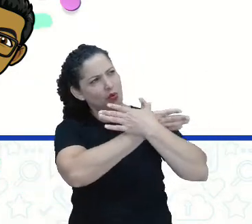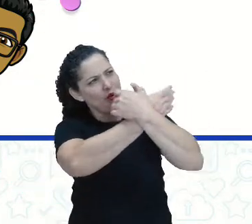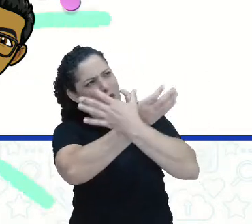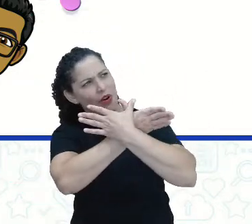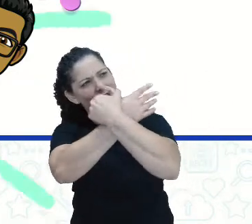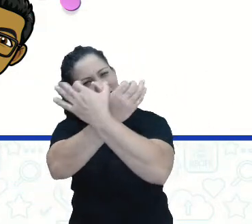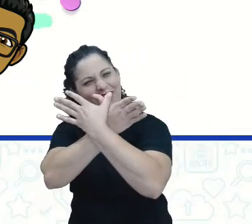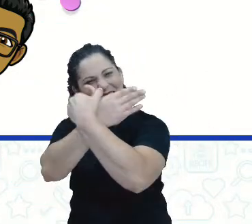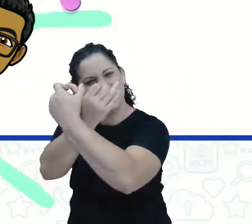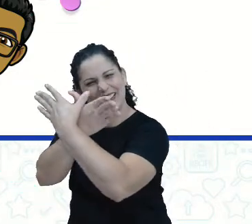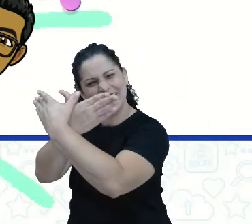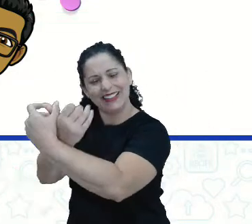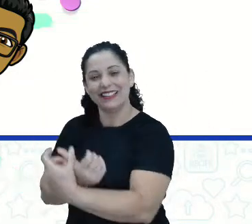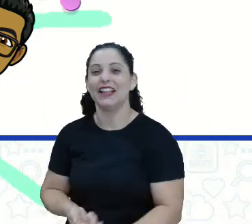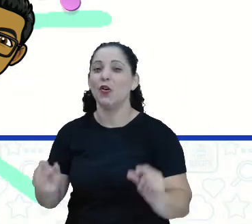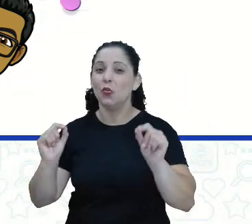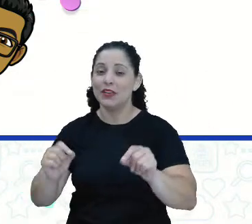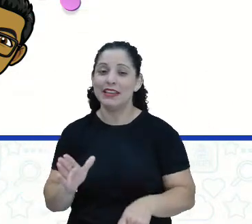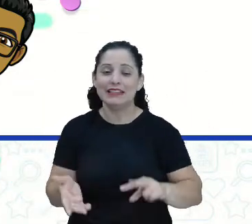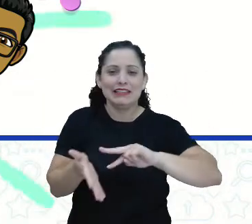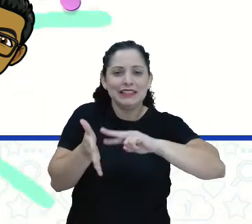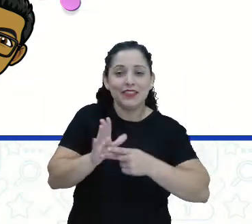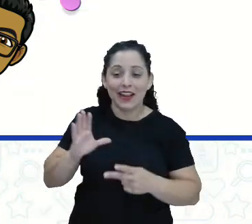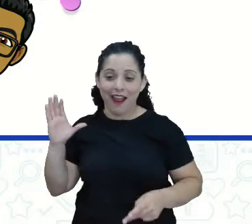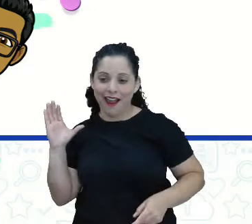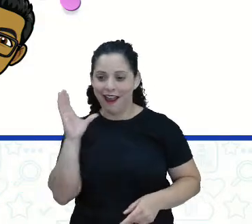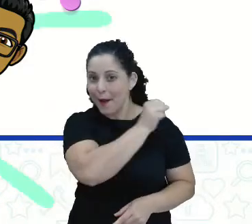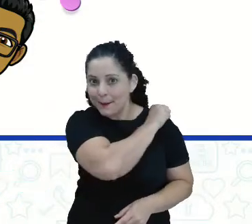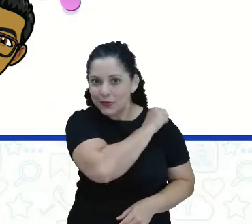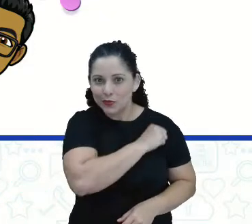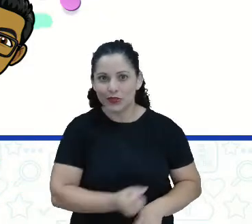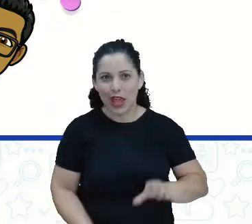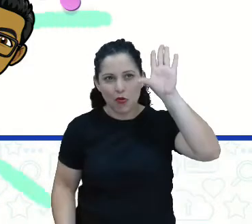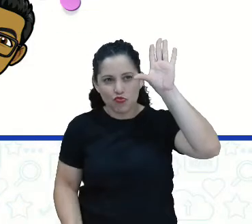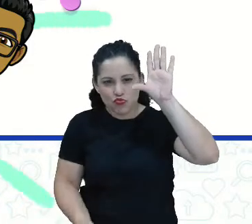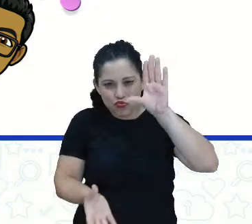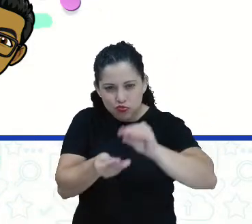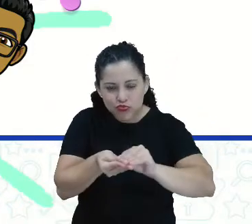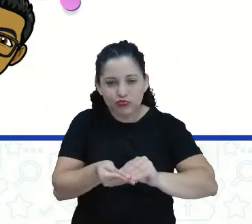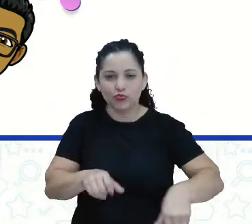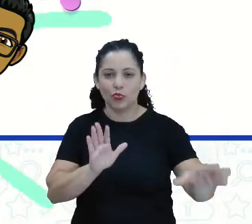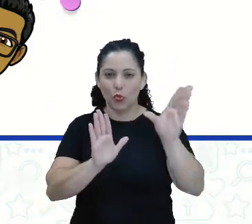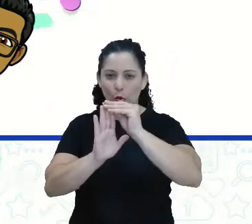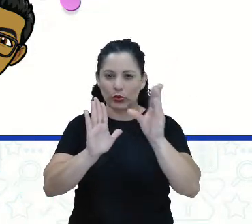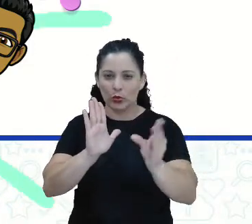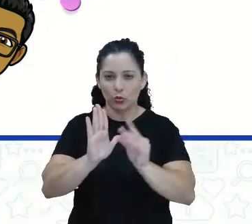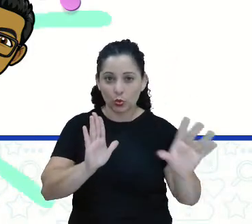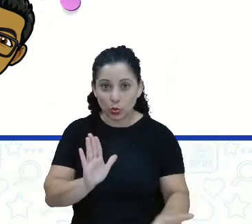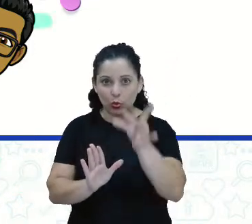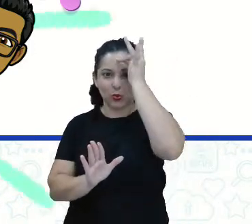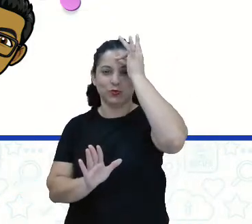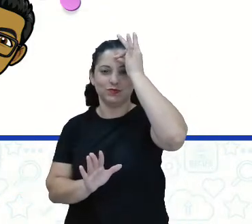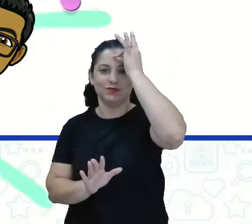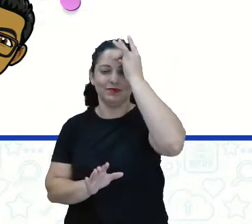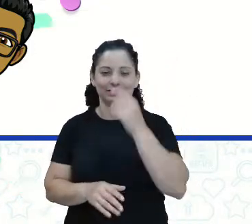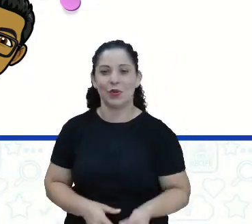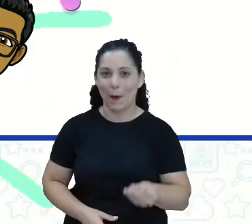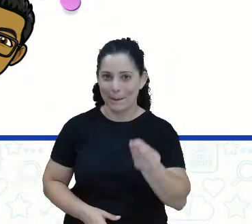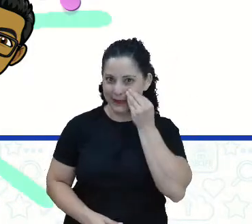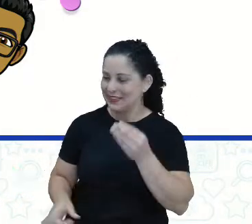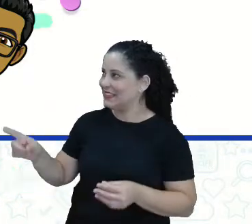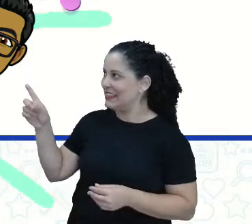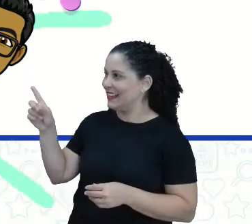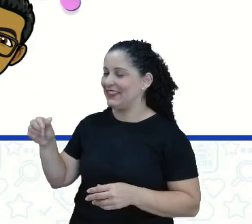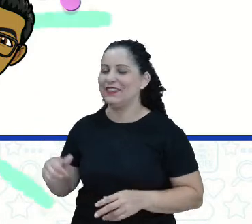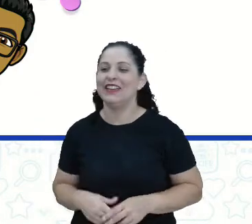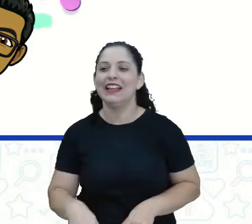titulou borboleta. É uma maneira rápida de você desenvolver aí o conteúdo numa boa. Você vai observar. Observa aí, ó.